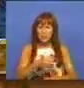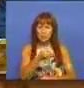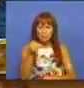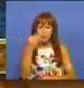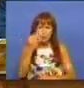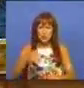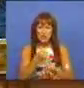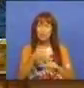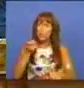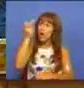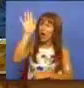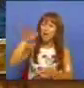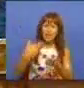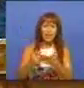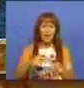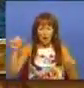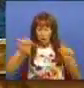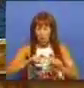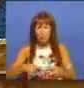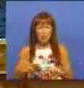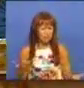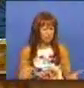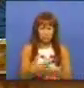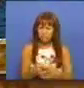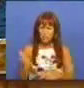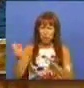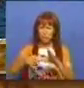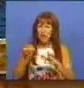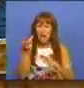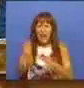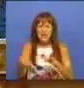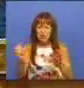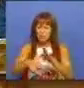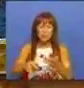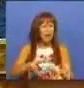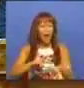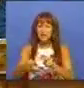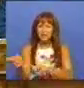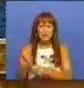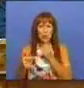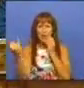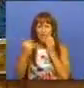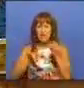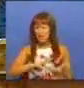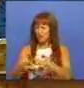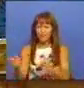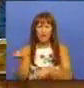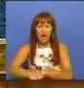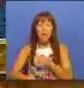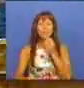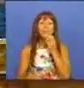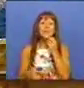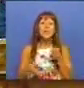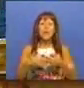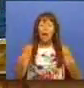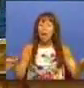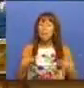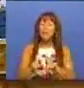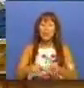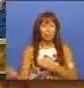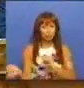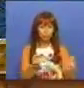poluição atmosférica e têm uma pior performance ao nível dos resíduos. Portanto, não são uma alternativa, é uma falsa alternativa. Portanto, estando abertos